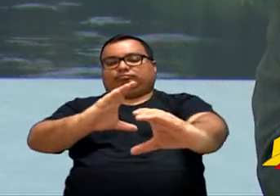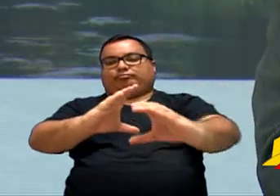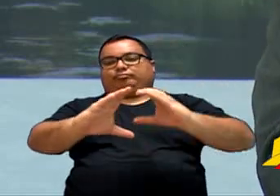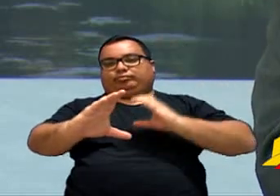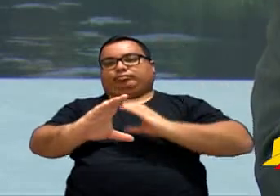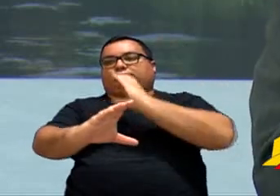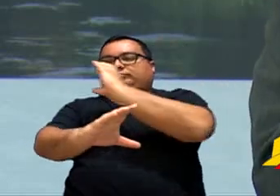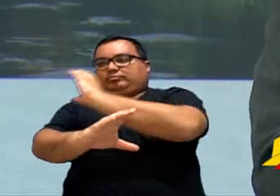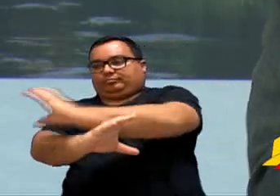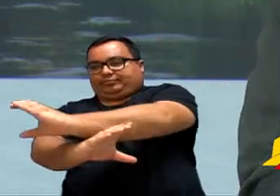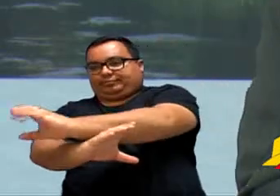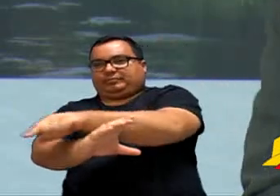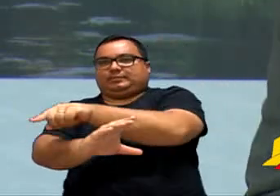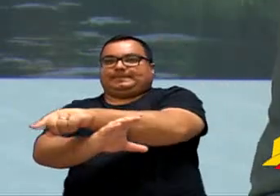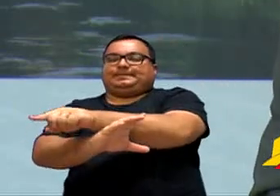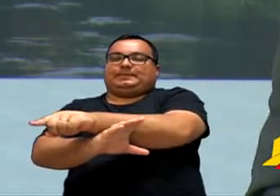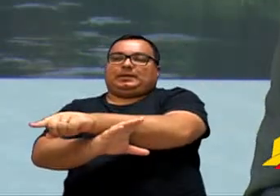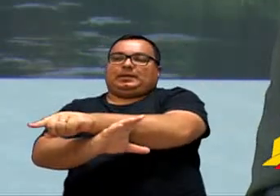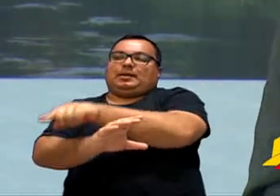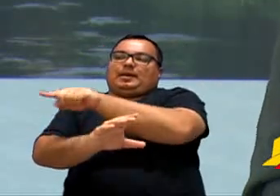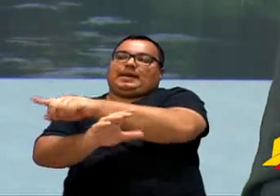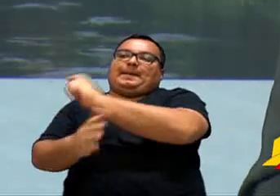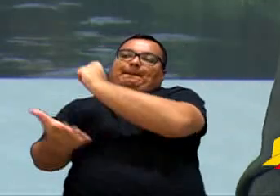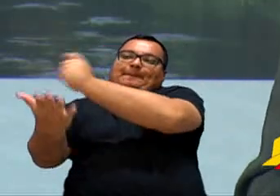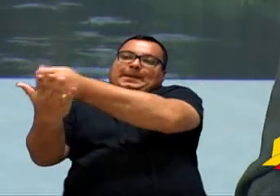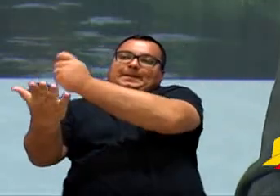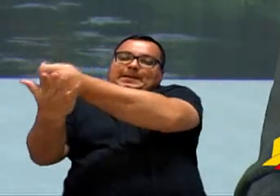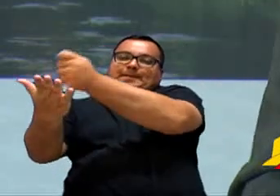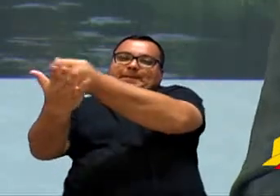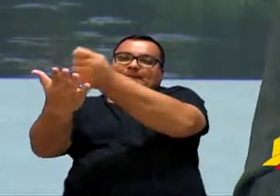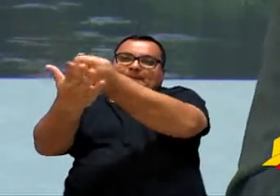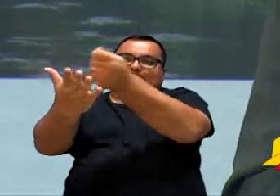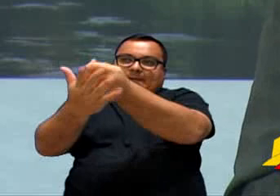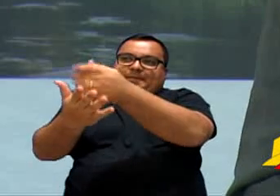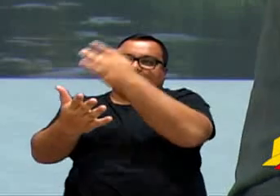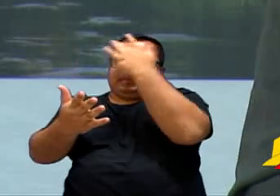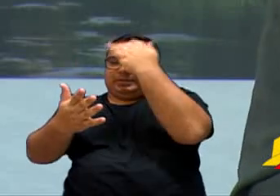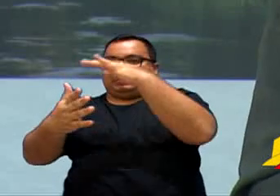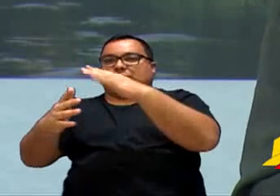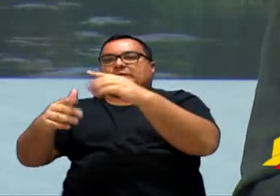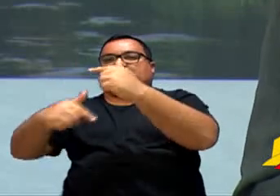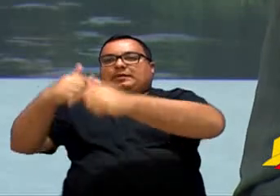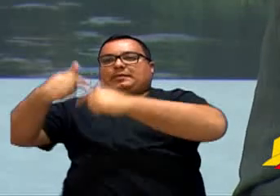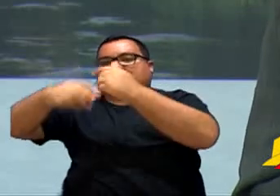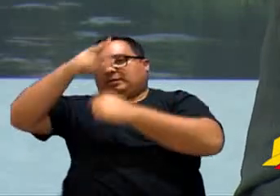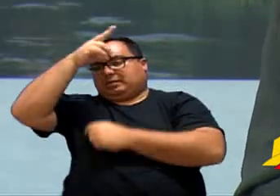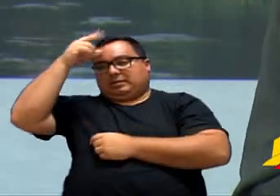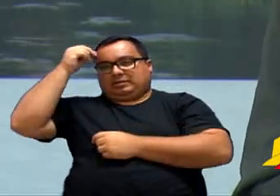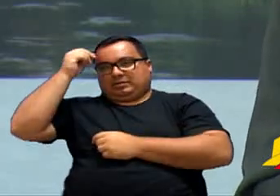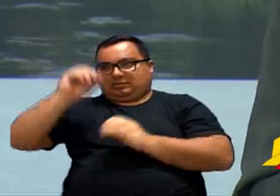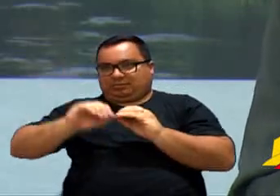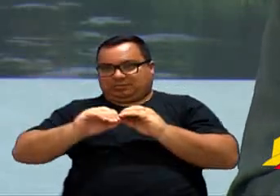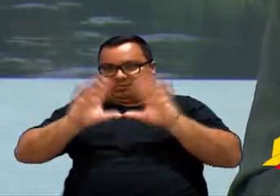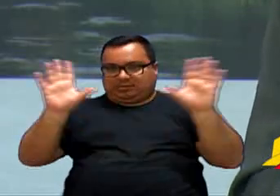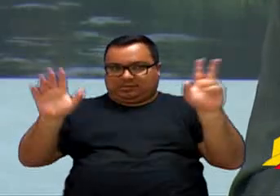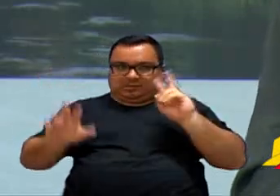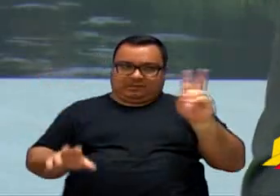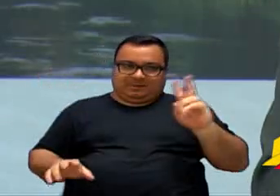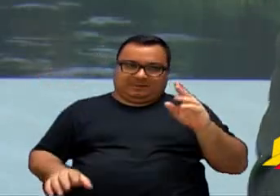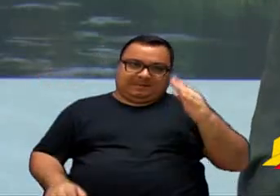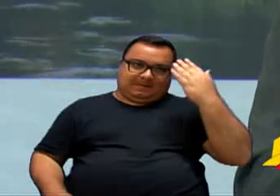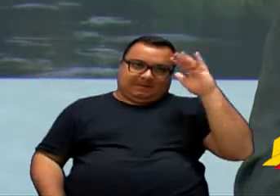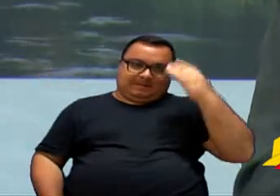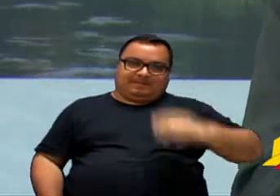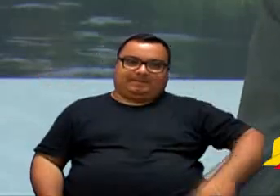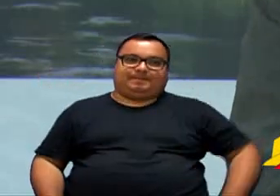fundo financeiro para pagamento dos servidores públicos municipais. Está explicadinho, senhores vereadores? Posso